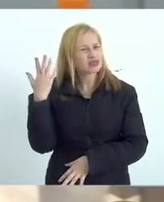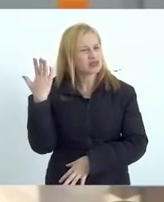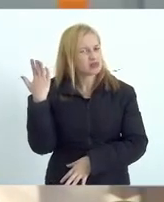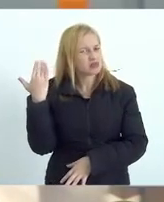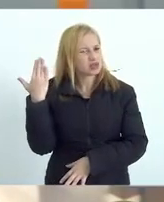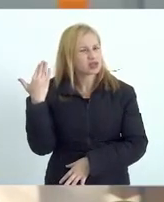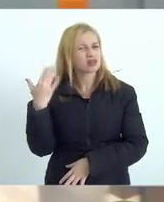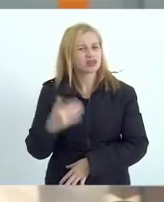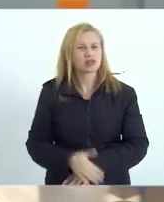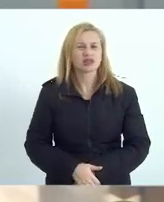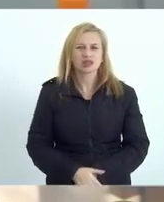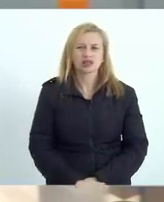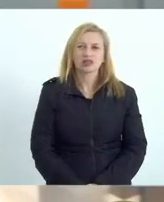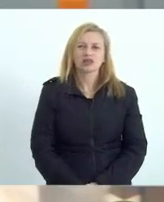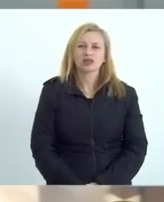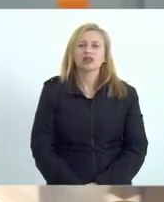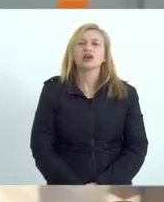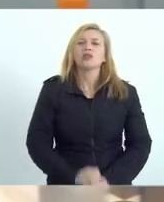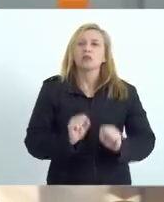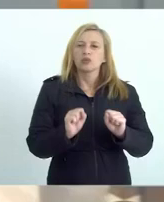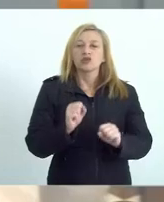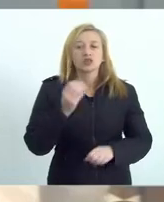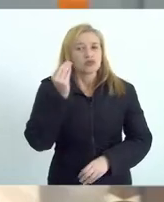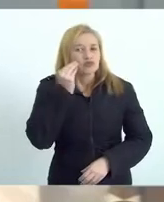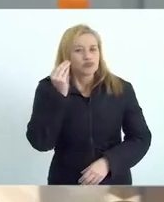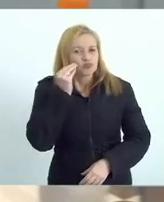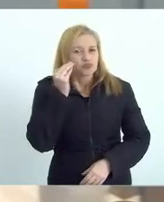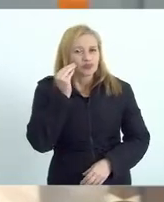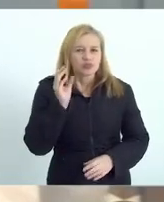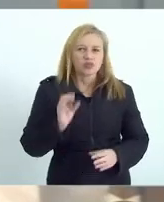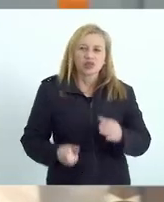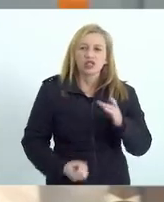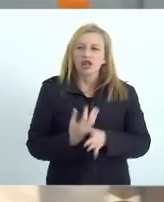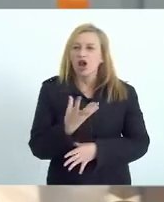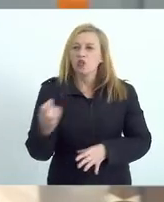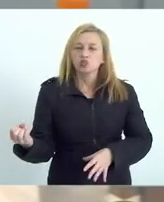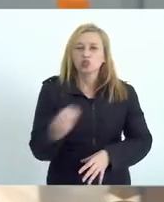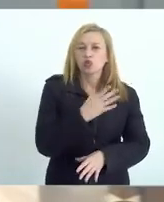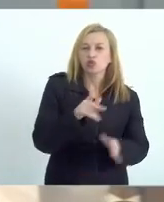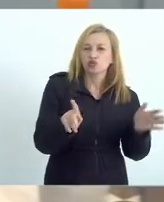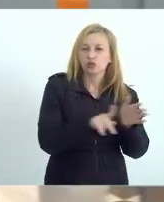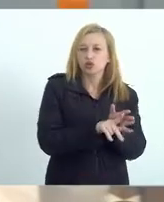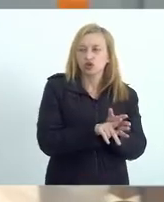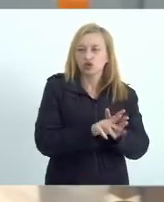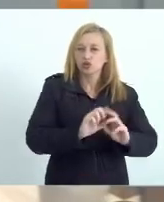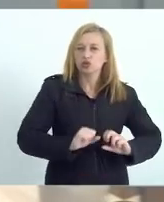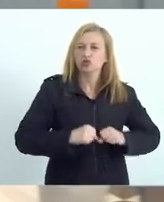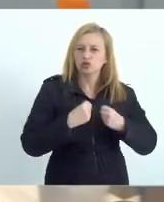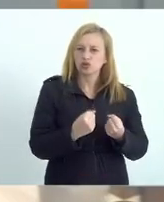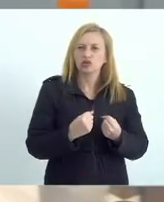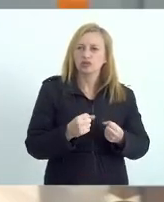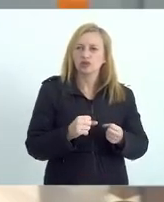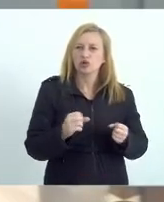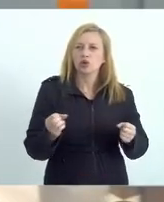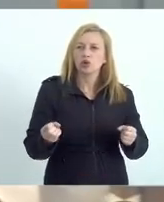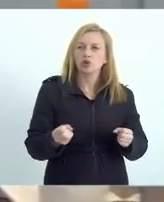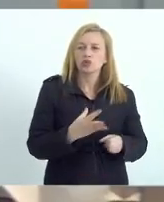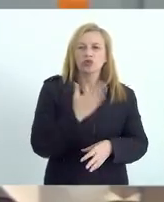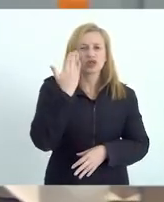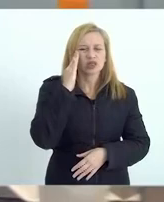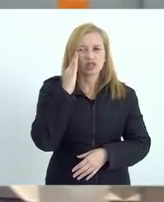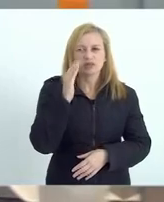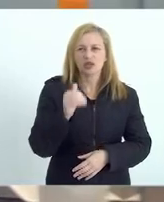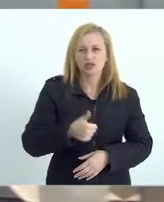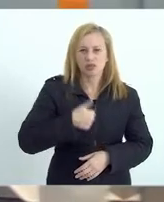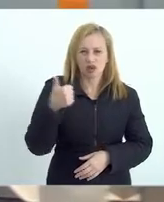juntos inclusive o passo Guanabara para que a gente possa tentar formar um novo projeto apartado buscando novo parecer a tentar de uma vez